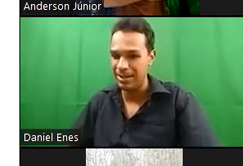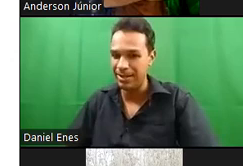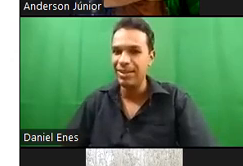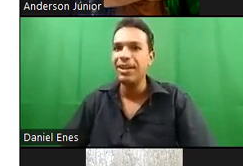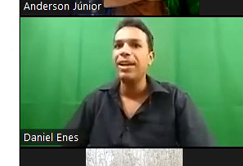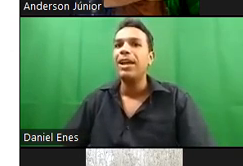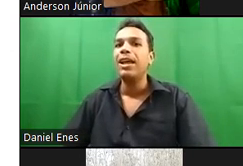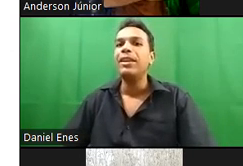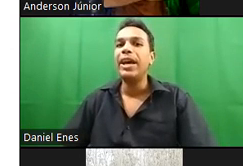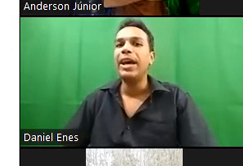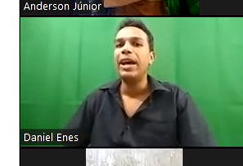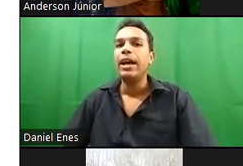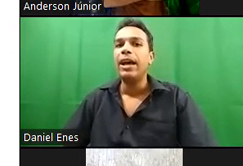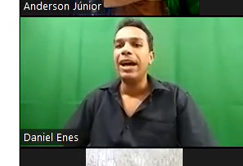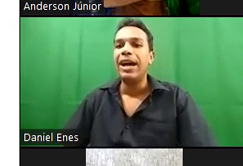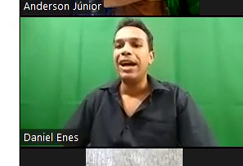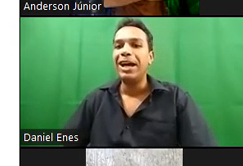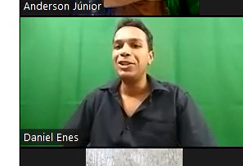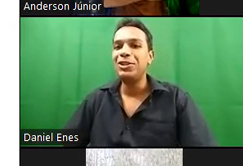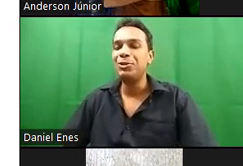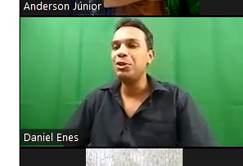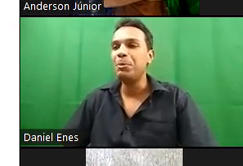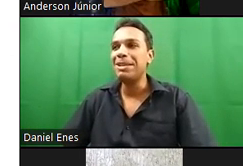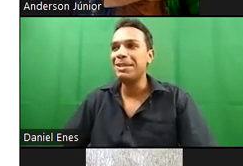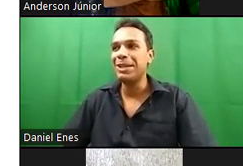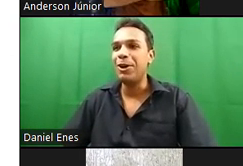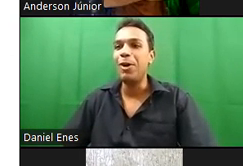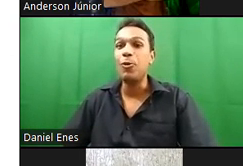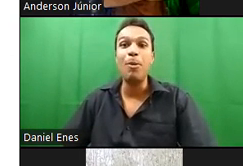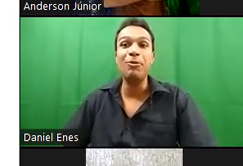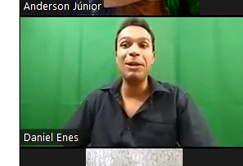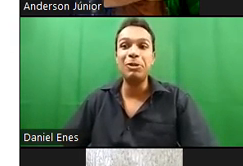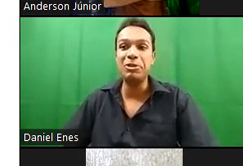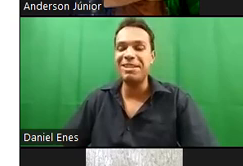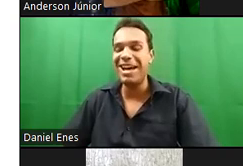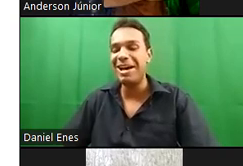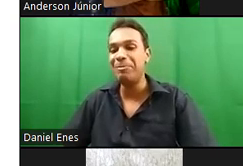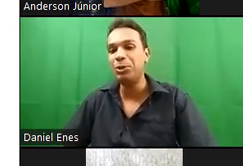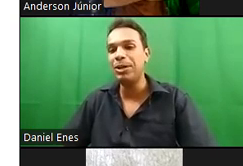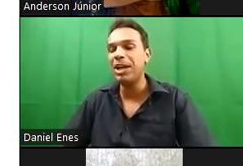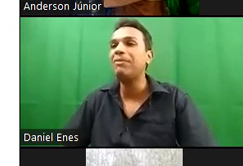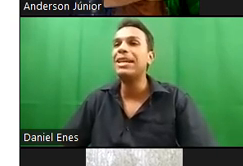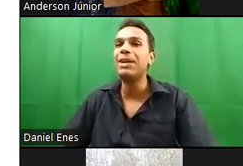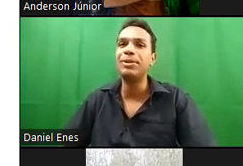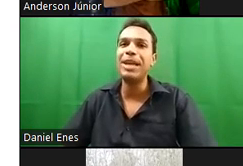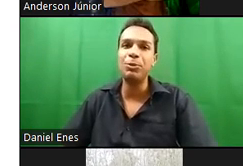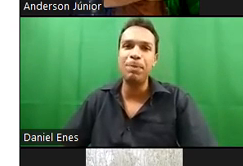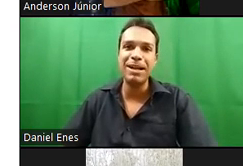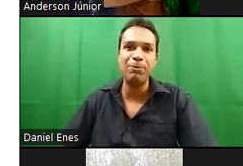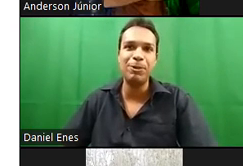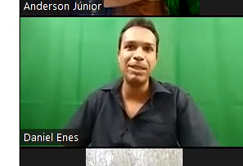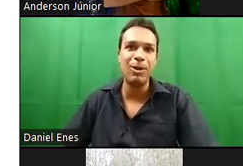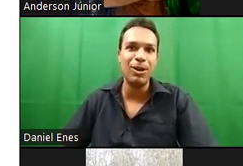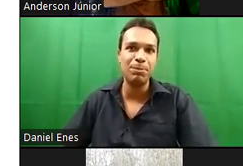paga, né? Sim, sim. A gente entende, Tipo né? assim, ó, eu cobro um valor X, muito caro, mas vem cá, quanto é que tu